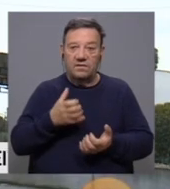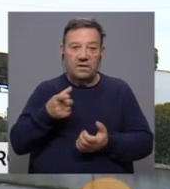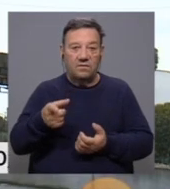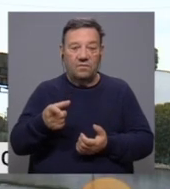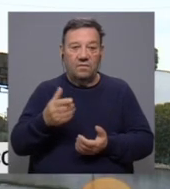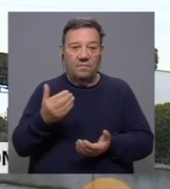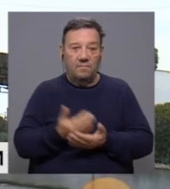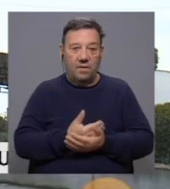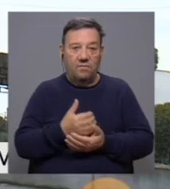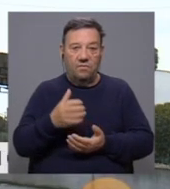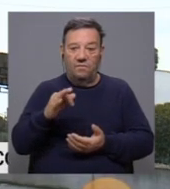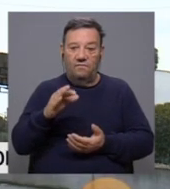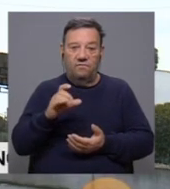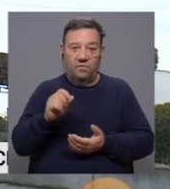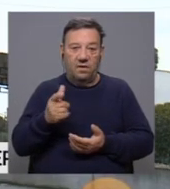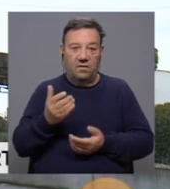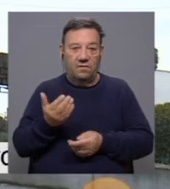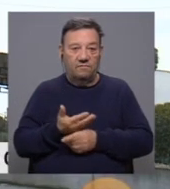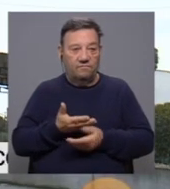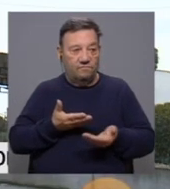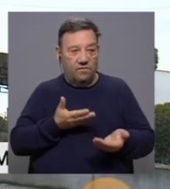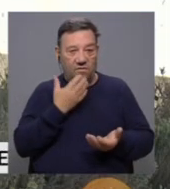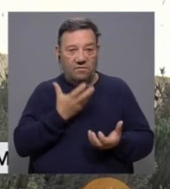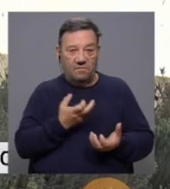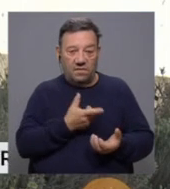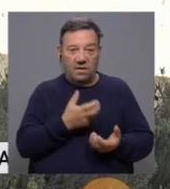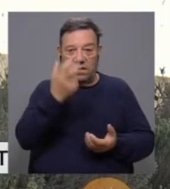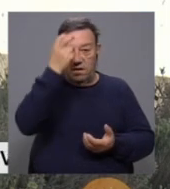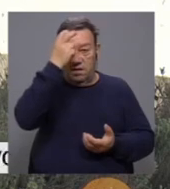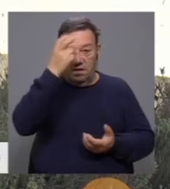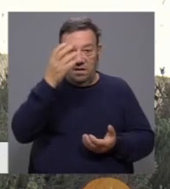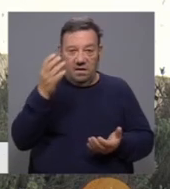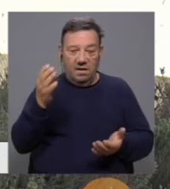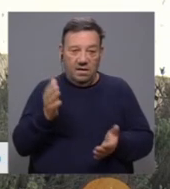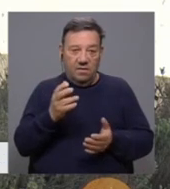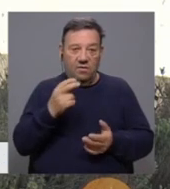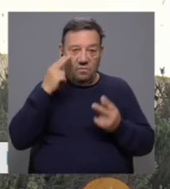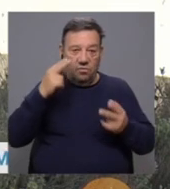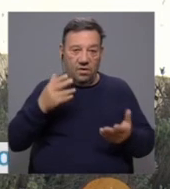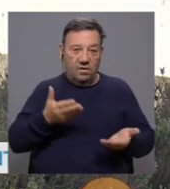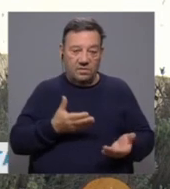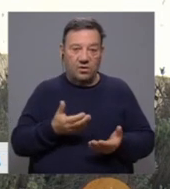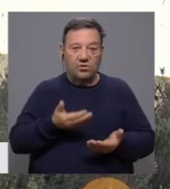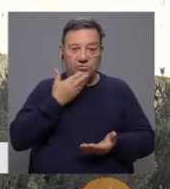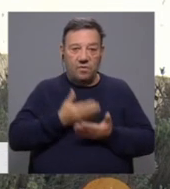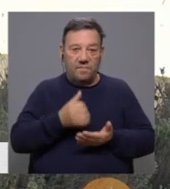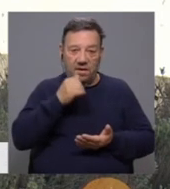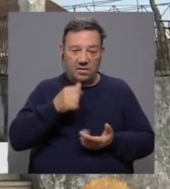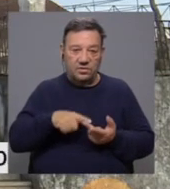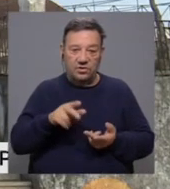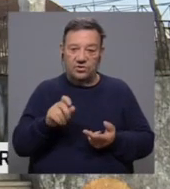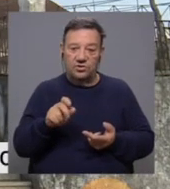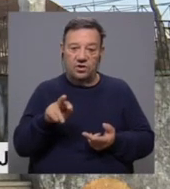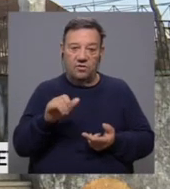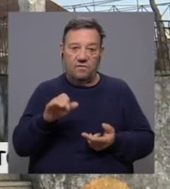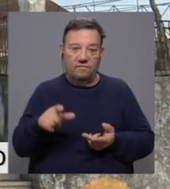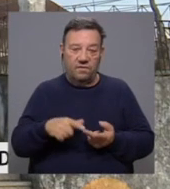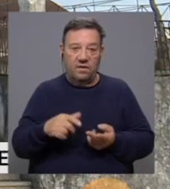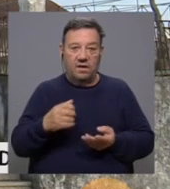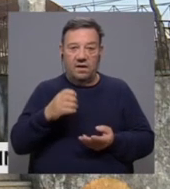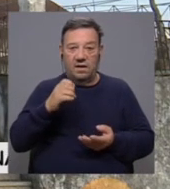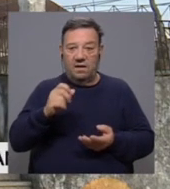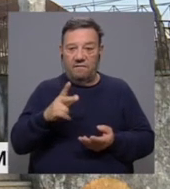para o pão e o fular cozidos em fornos de lenha, o cabrito e o borrego assados, a sopa de castanha, xerovia albardada, as cavacas de